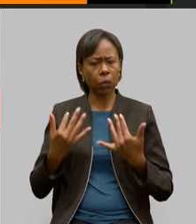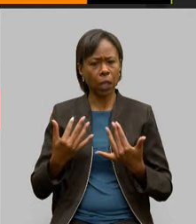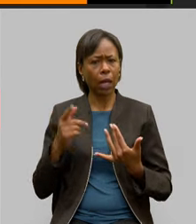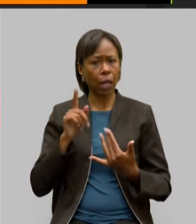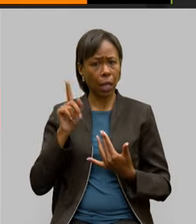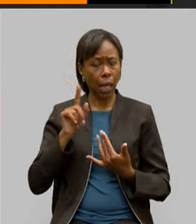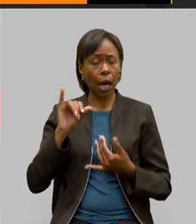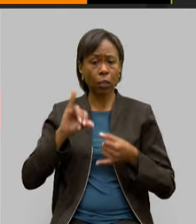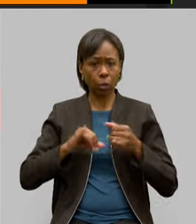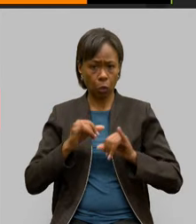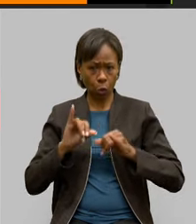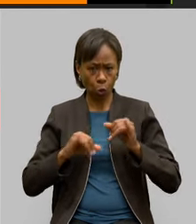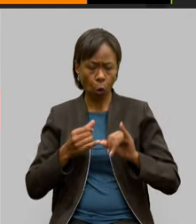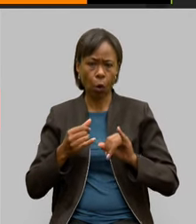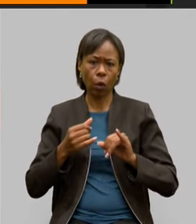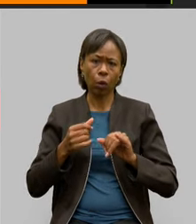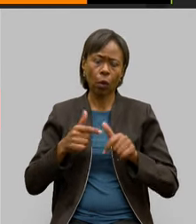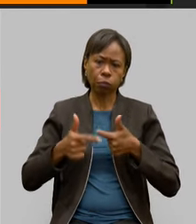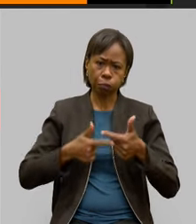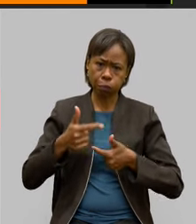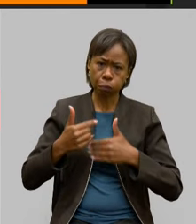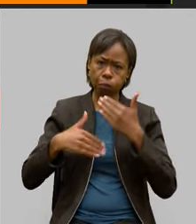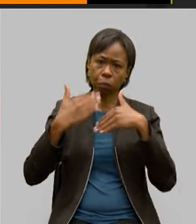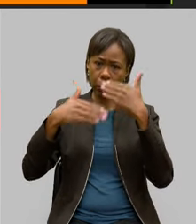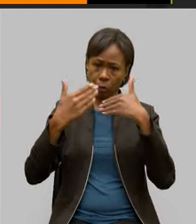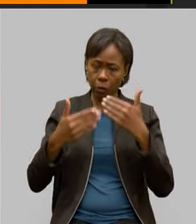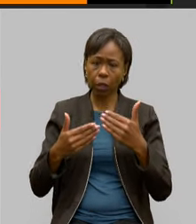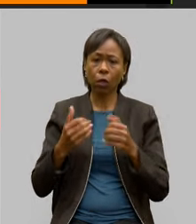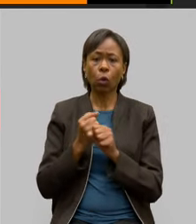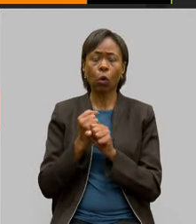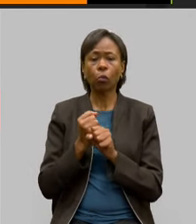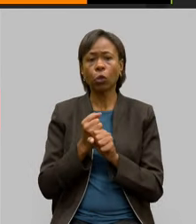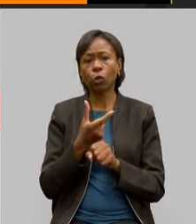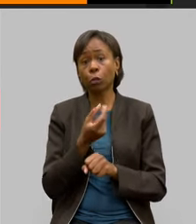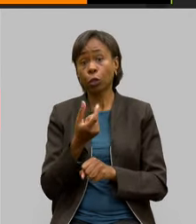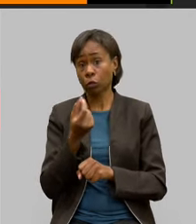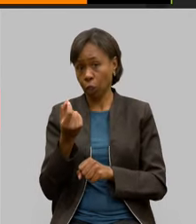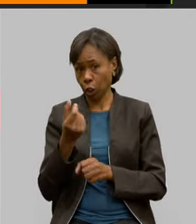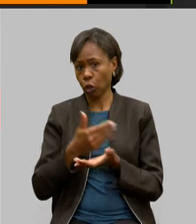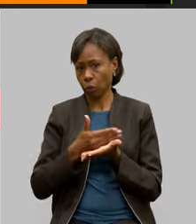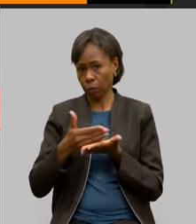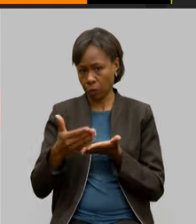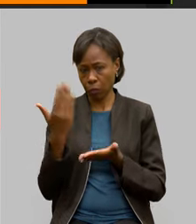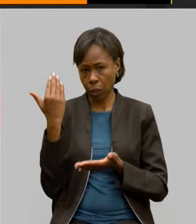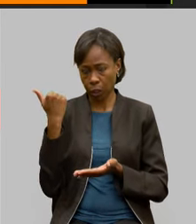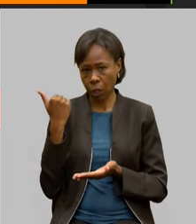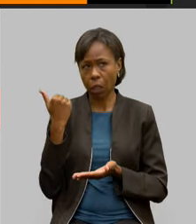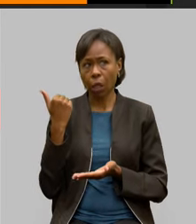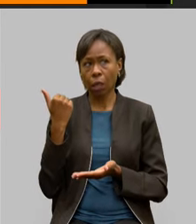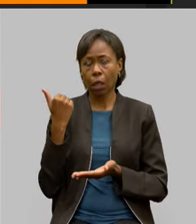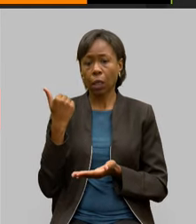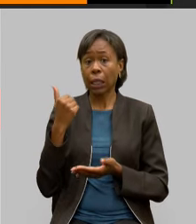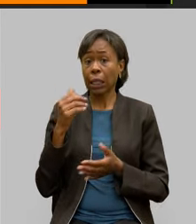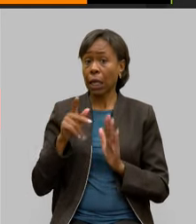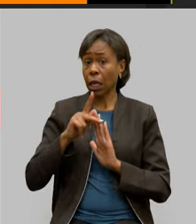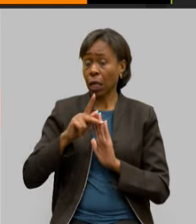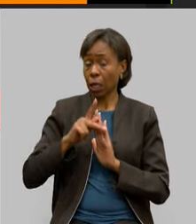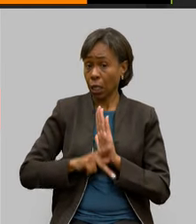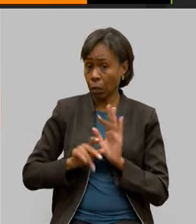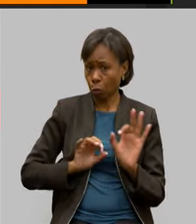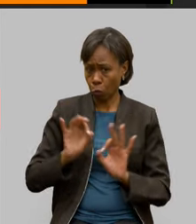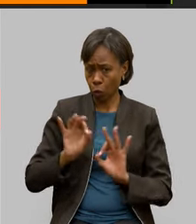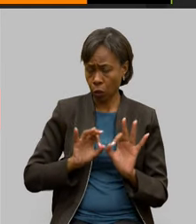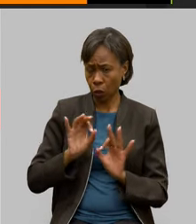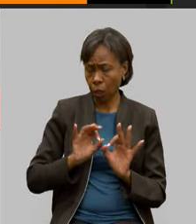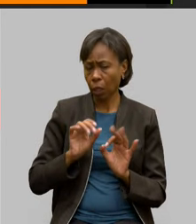lá no laboratório eh desde 2020 na verdade a gente inicia né esse projeto não só eh